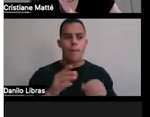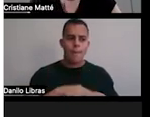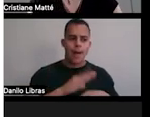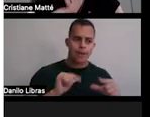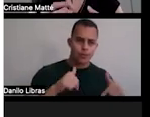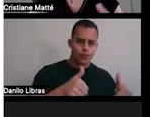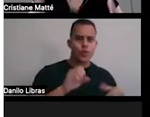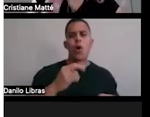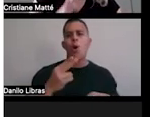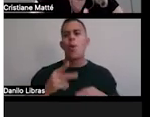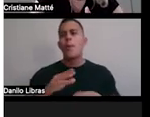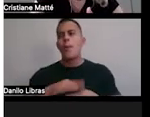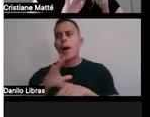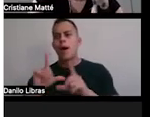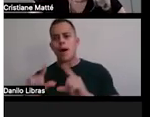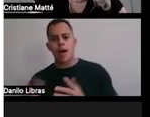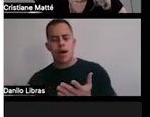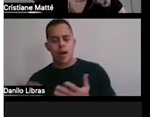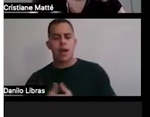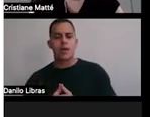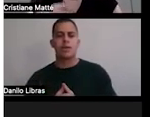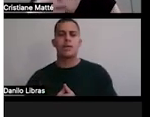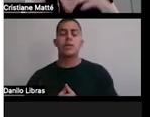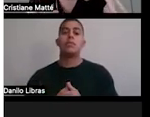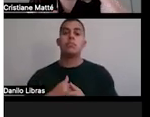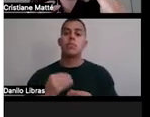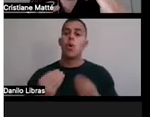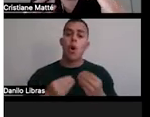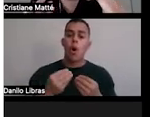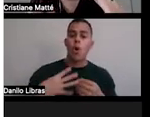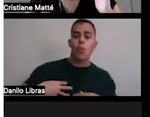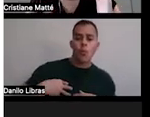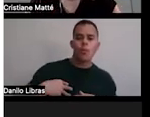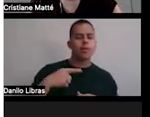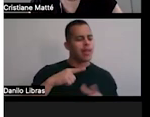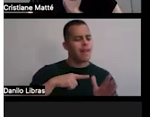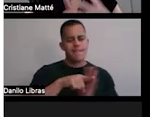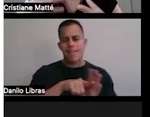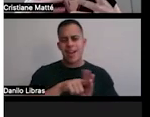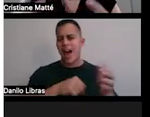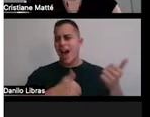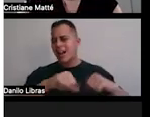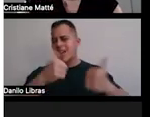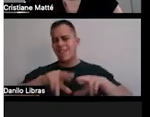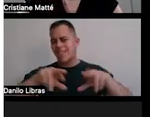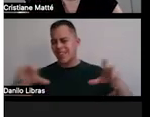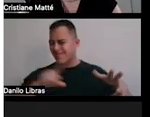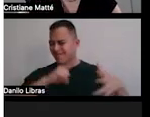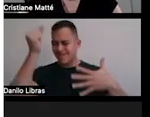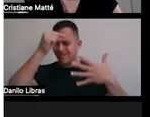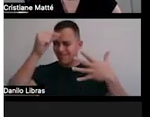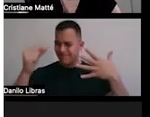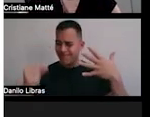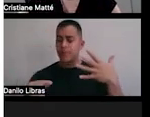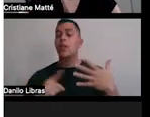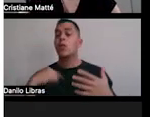passiva, né? Se elas se deitavam de ladinho para eles amamentarem. Então, assim, tinha um monte de avaliações que a gente fez, eu não vou ficar destacando todas. E o que que a gente